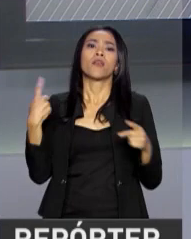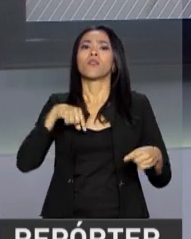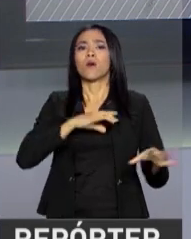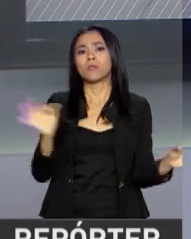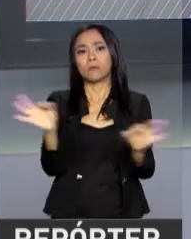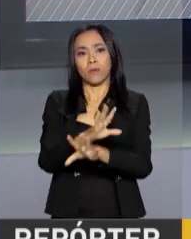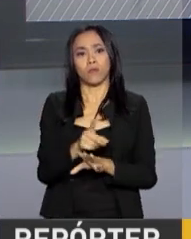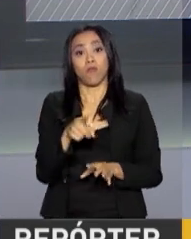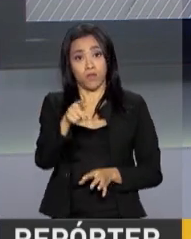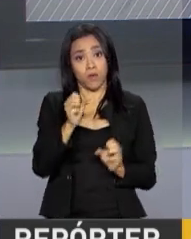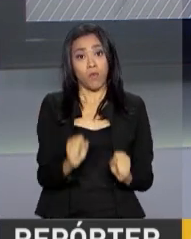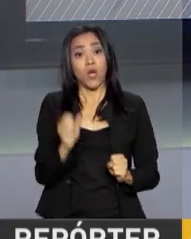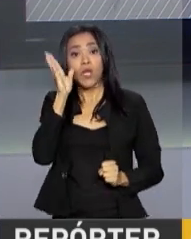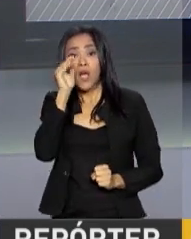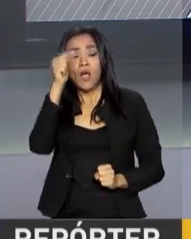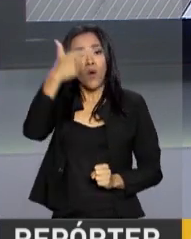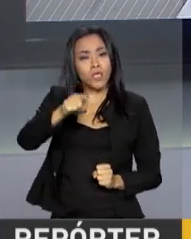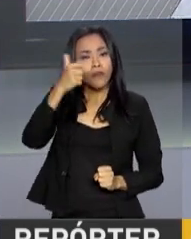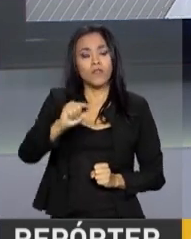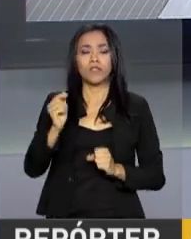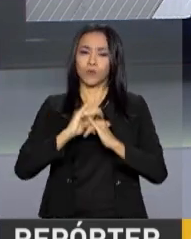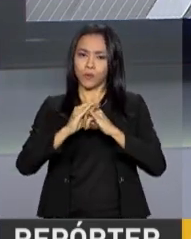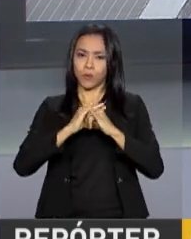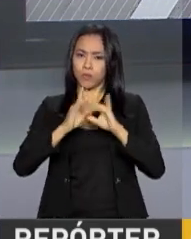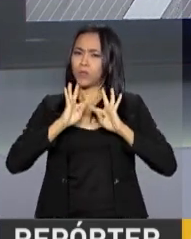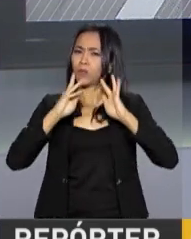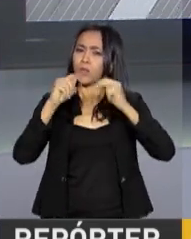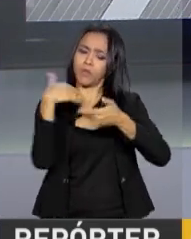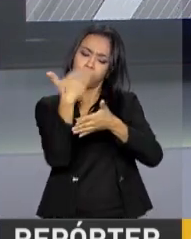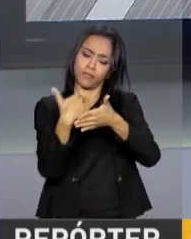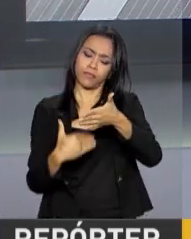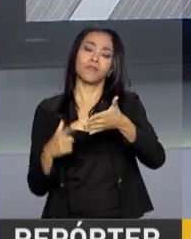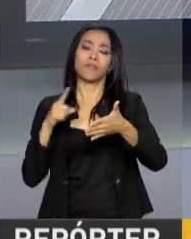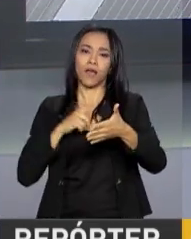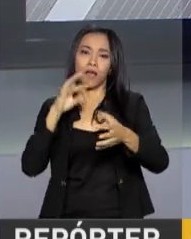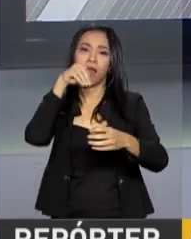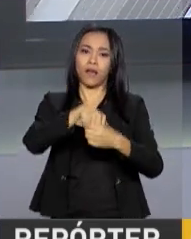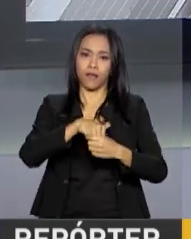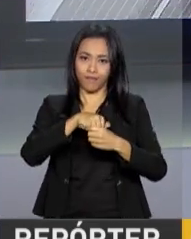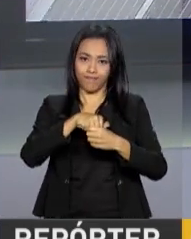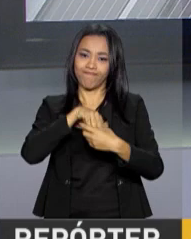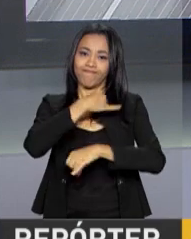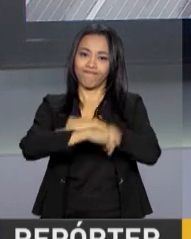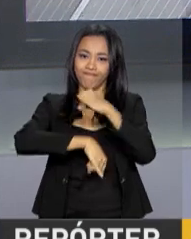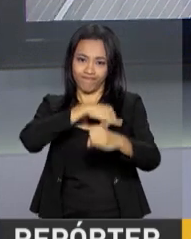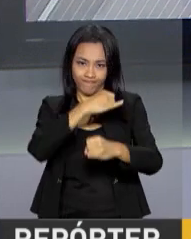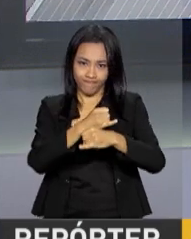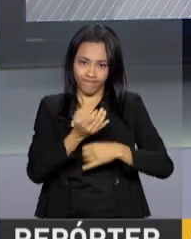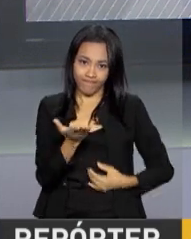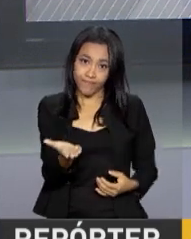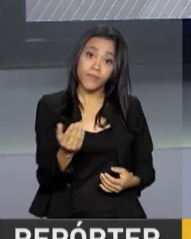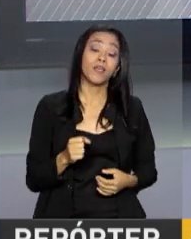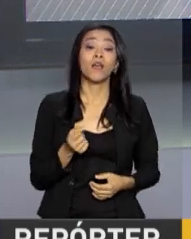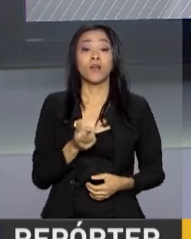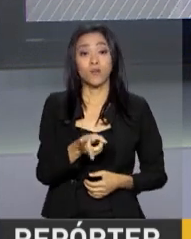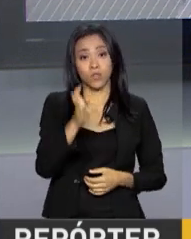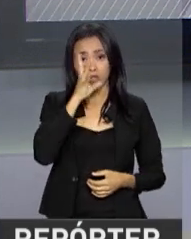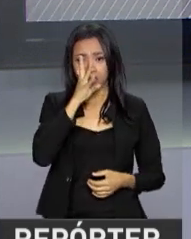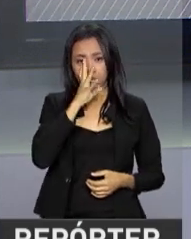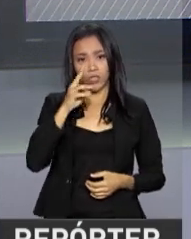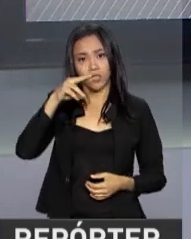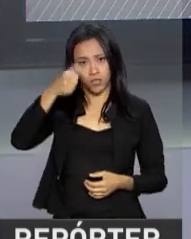ficamos por aqui você pode rever as reportagens no youtube e toda a nossa programação também está na página da nbr na internet